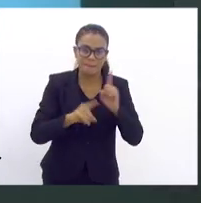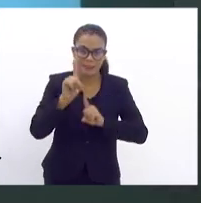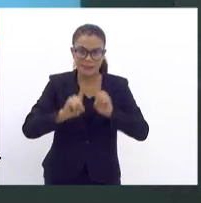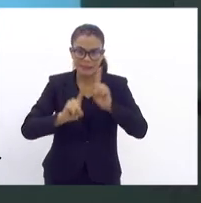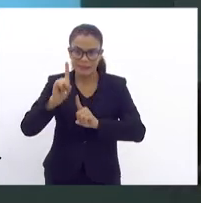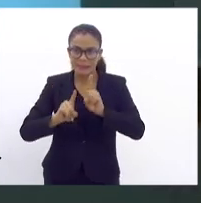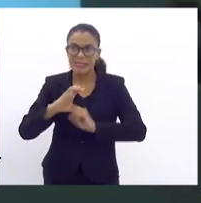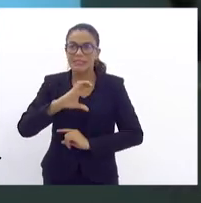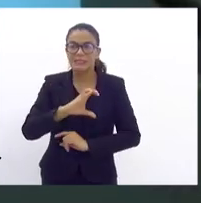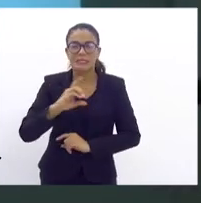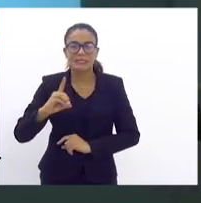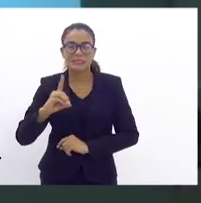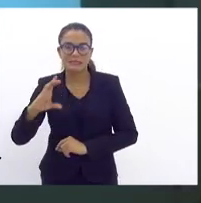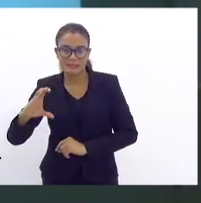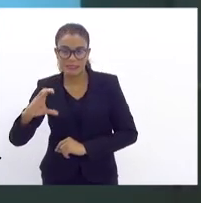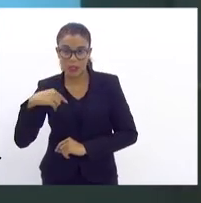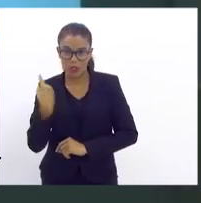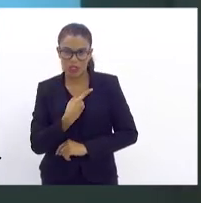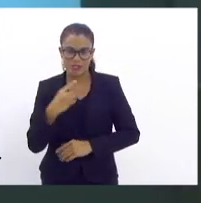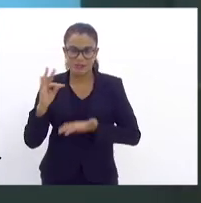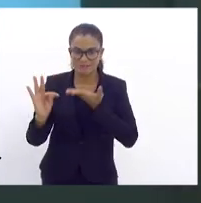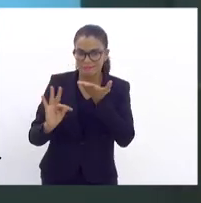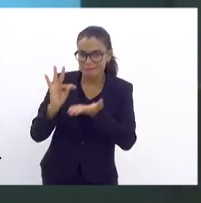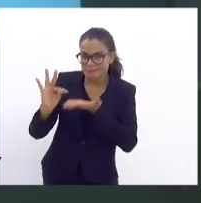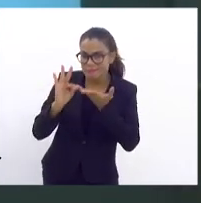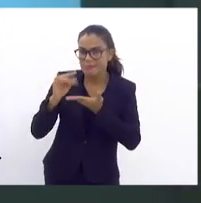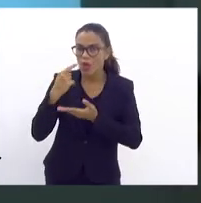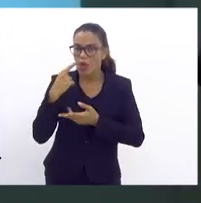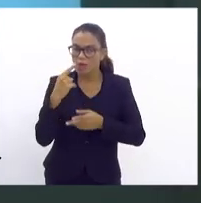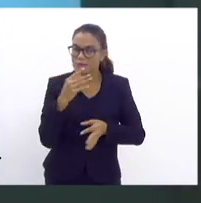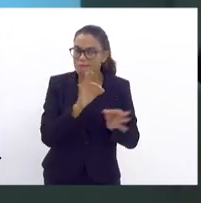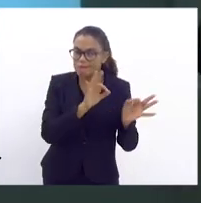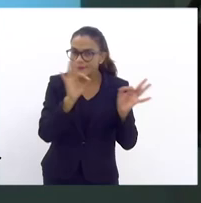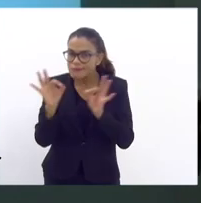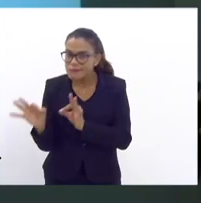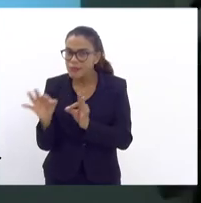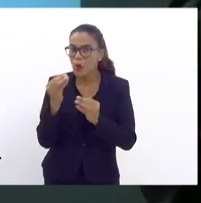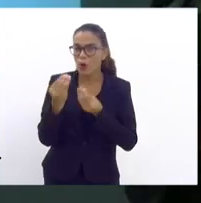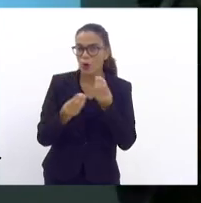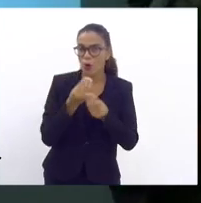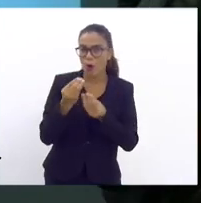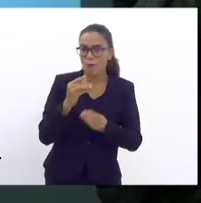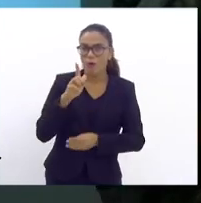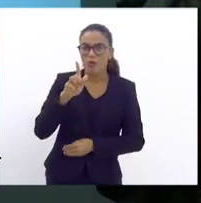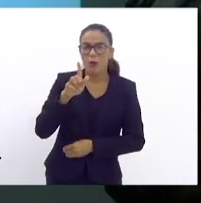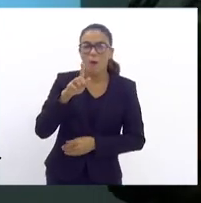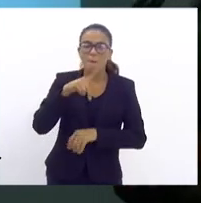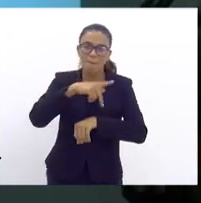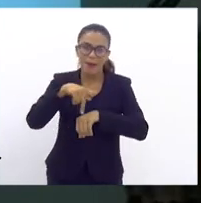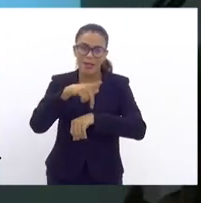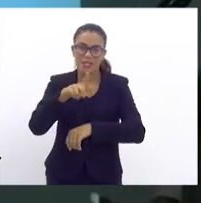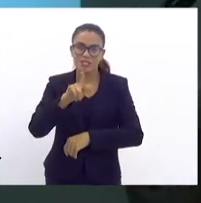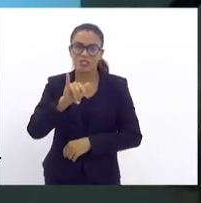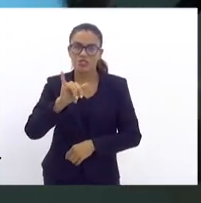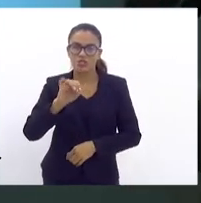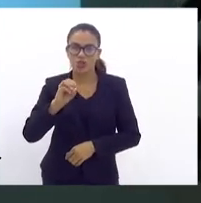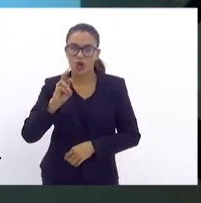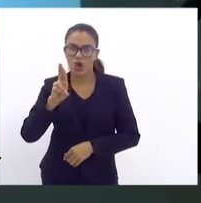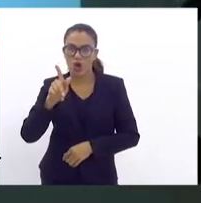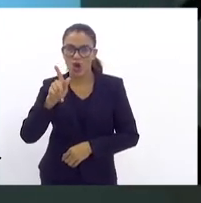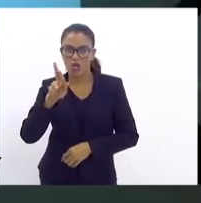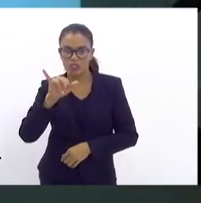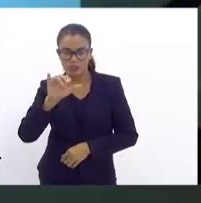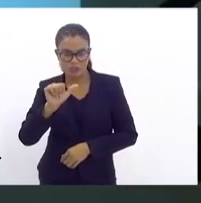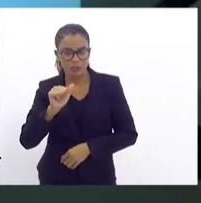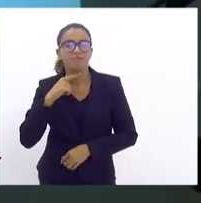nós terapeutas observamos e ficamos sempre de olho como a Geórgia traz pra gente esses esses números que são relevantes que é o que